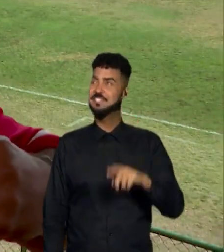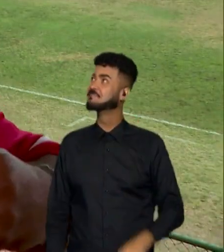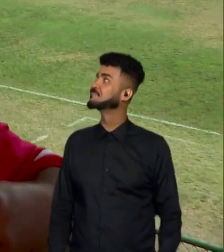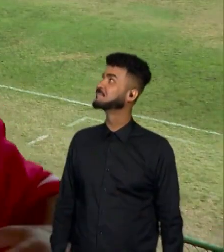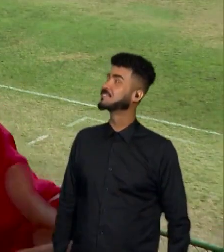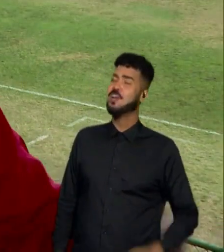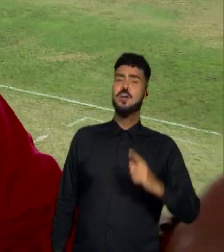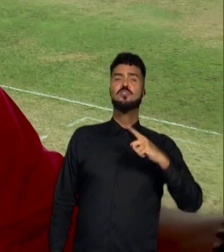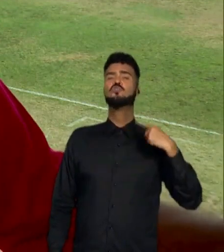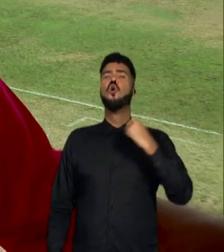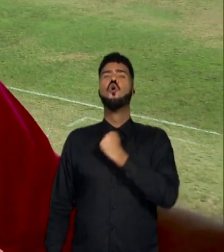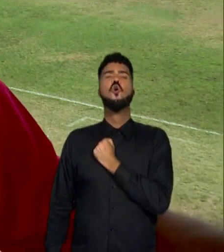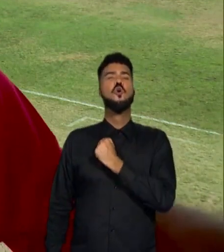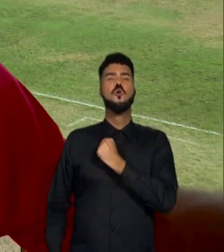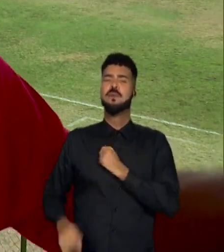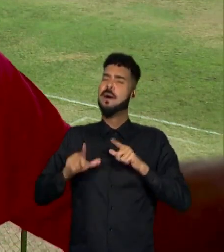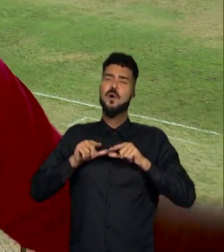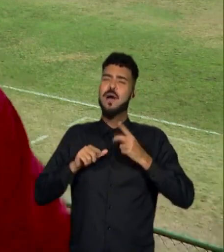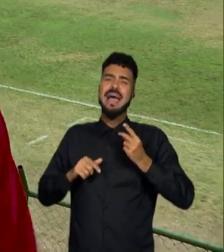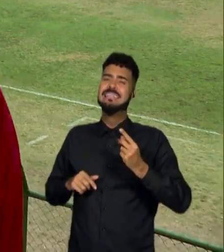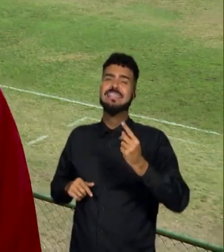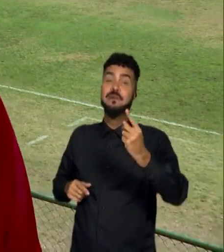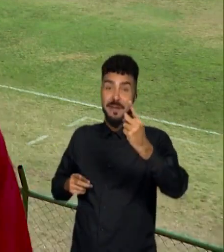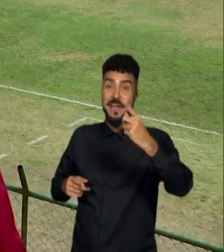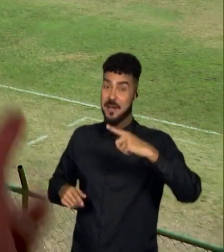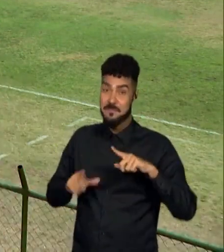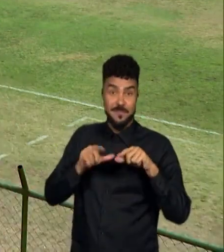Bangu, eternamente Bangu.